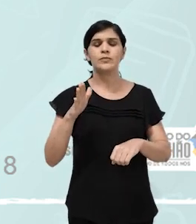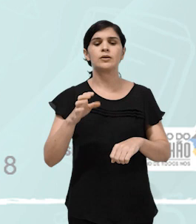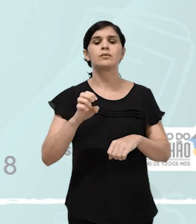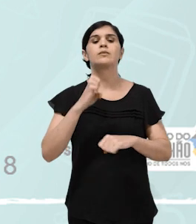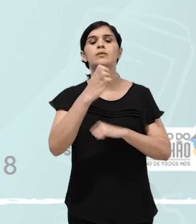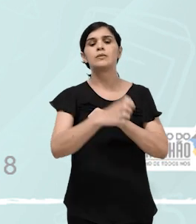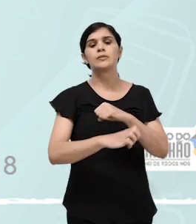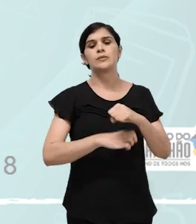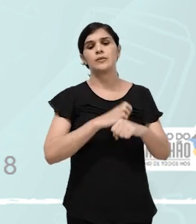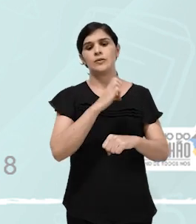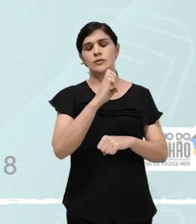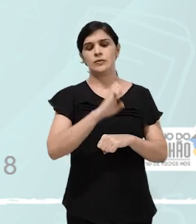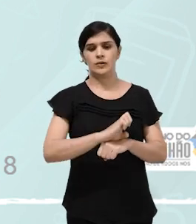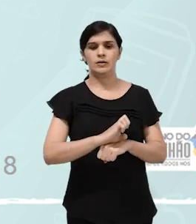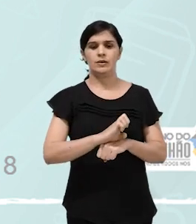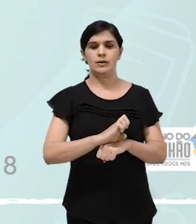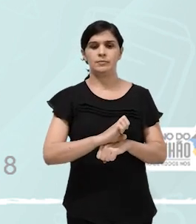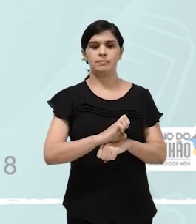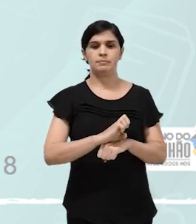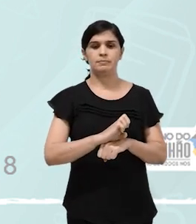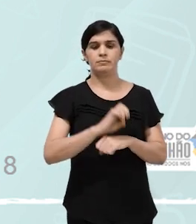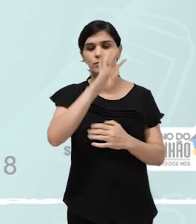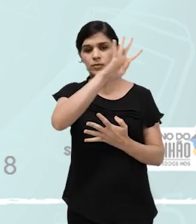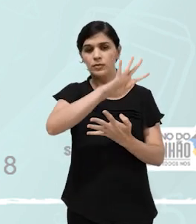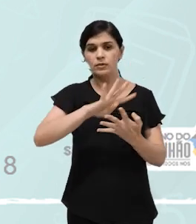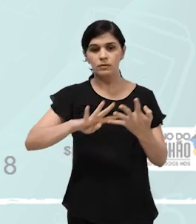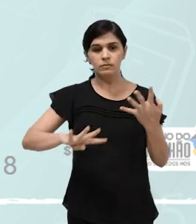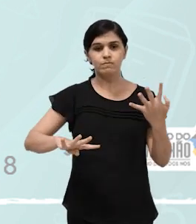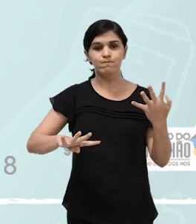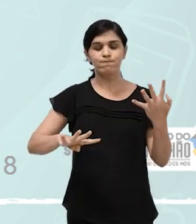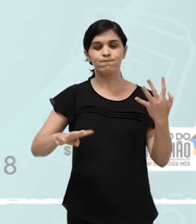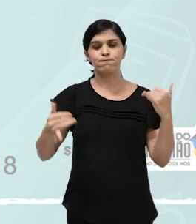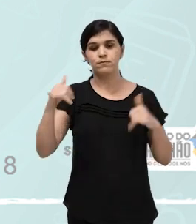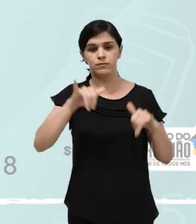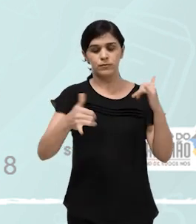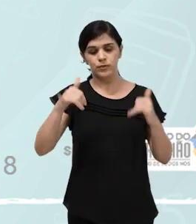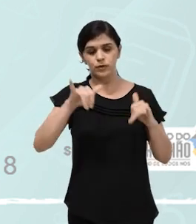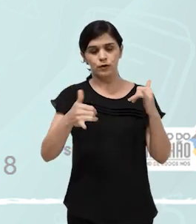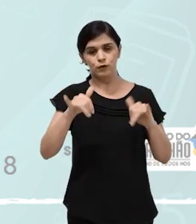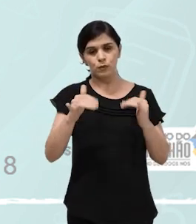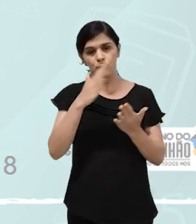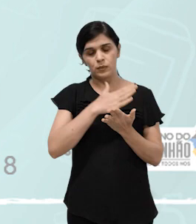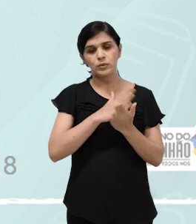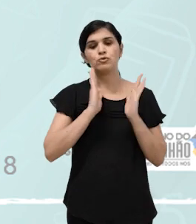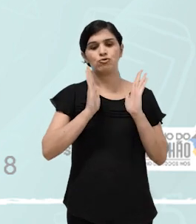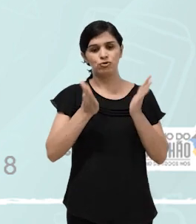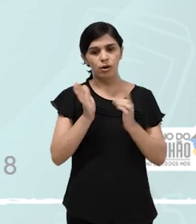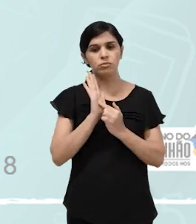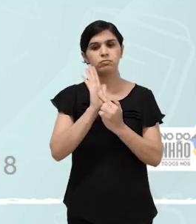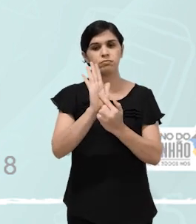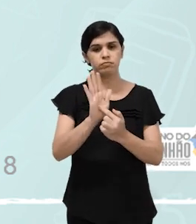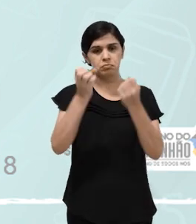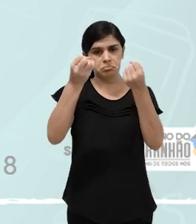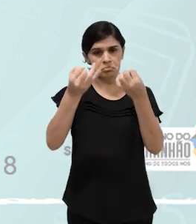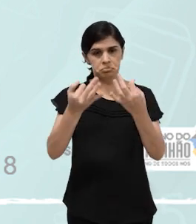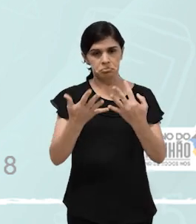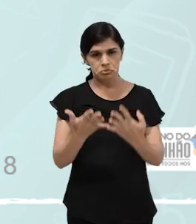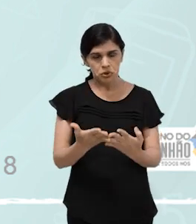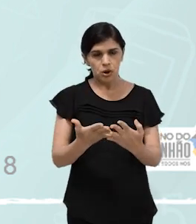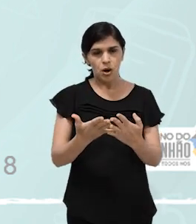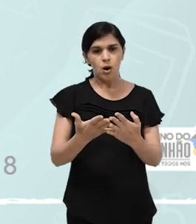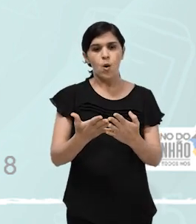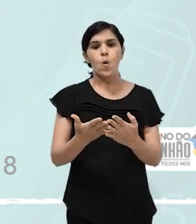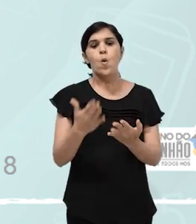eletrônica, na tabela periódica, ela vai crescer de baixo para cima, da esquerda para